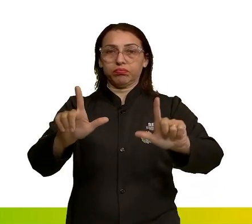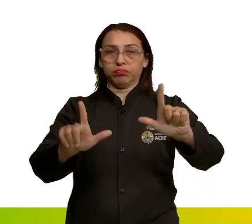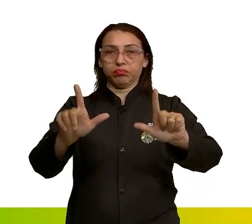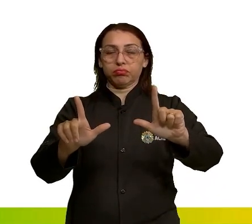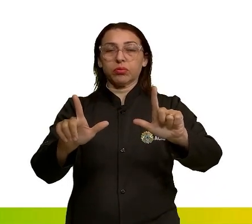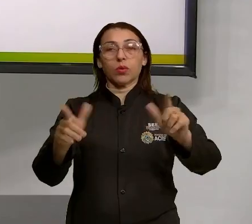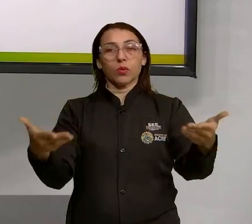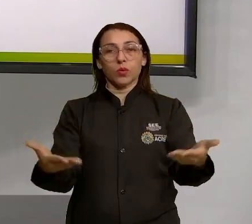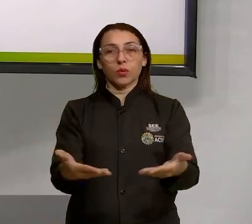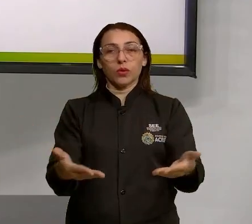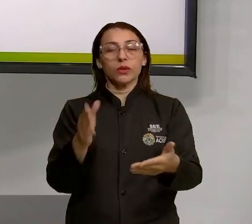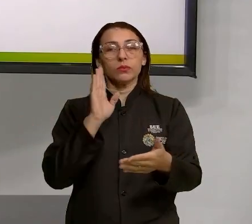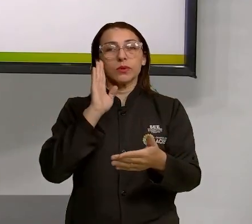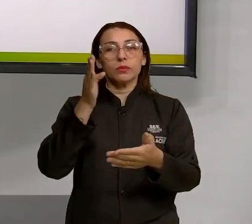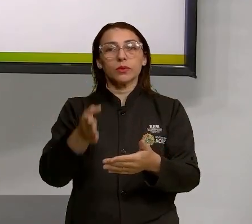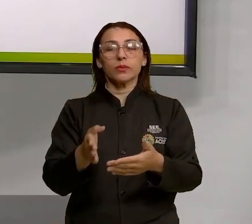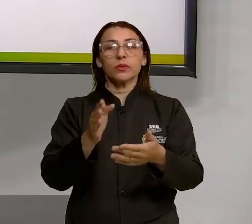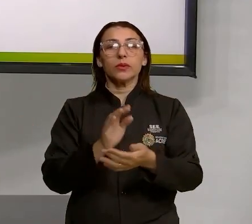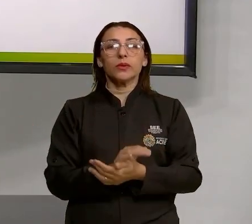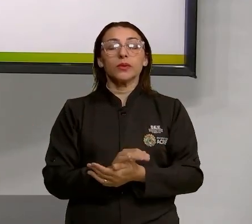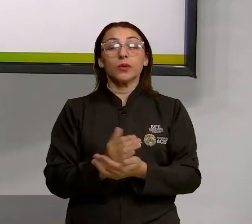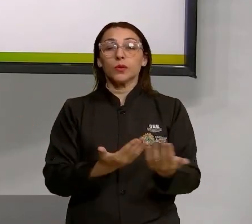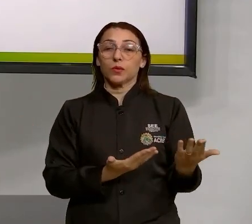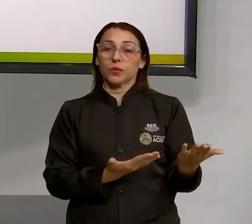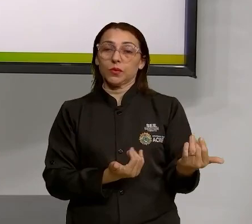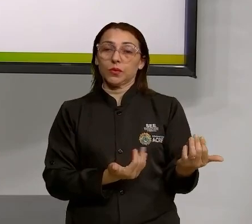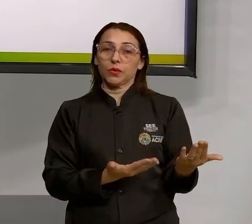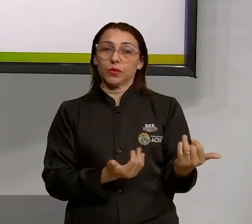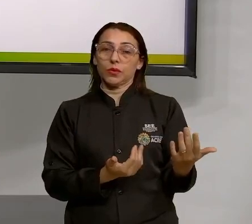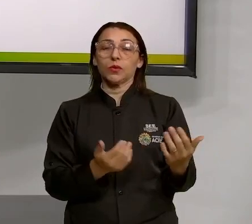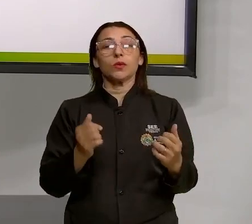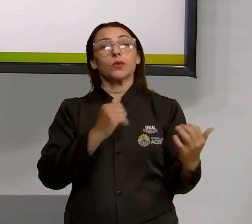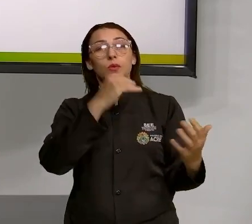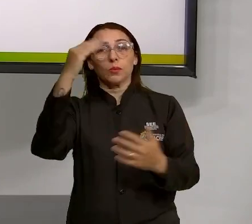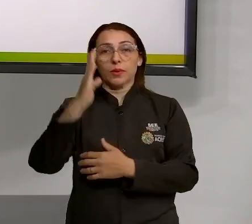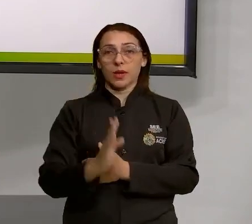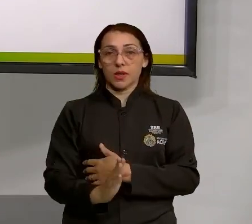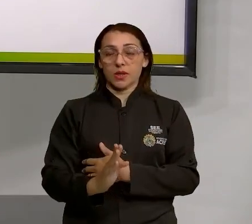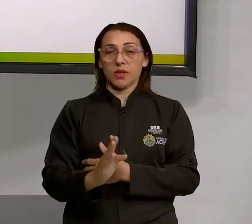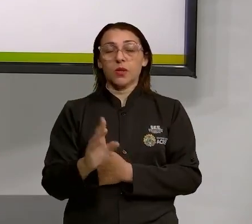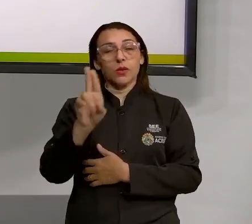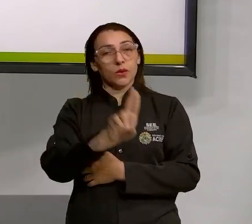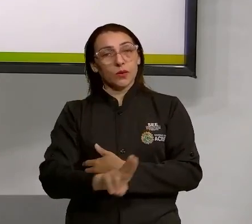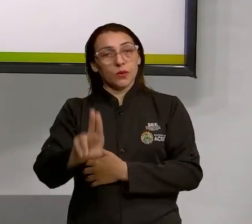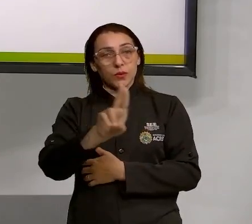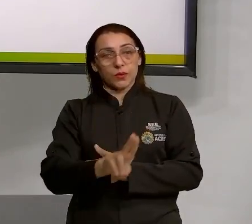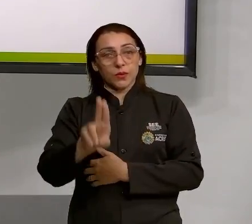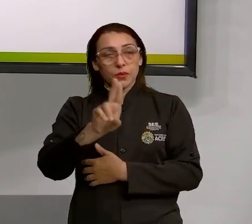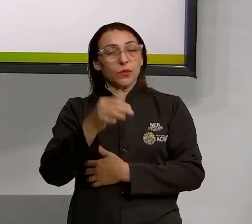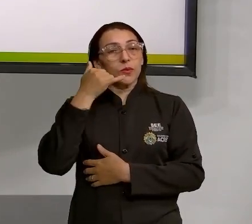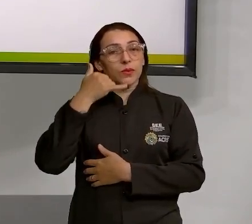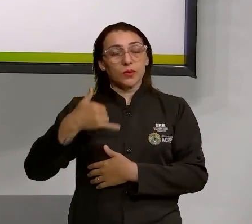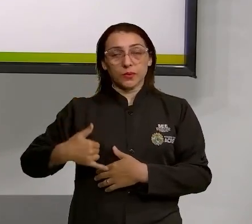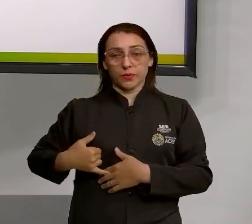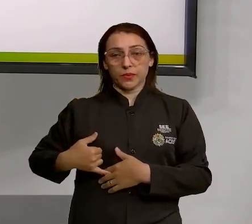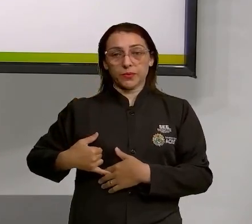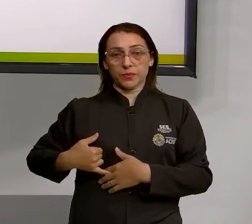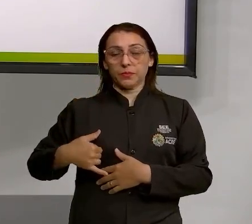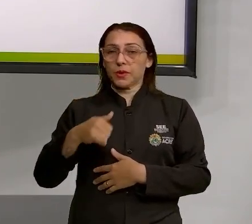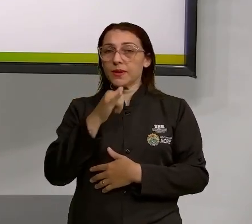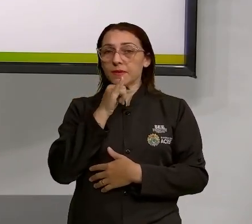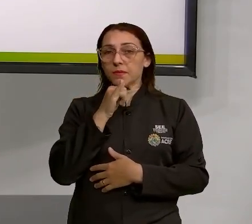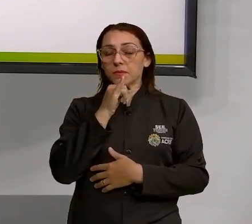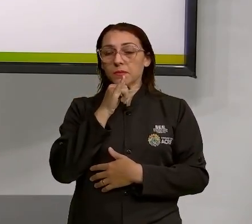Então, hoje, principalmente, os jovens no Brasil estão usando o aparelho celular, por